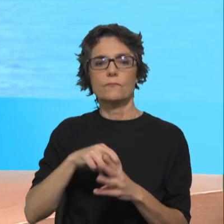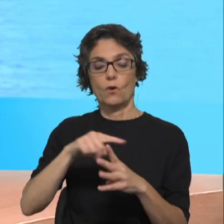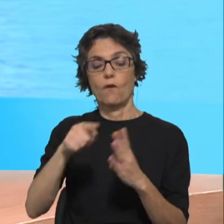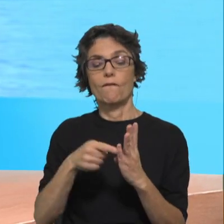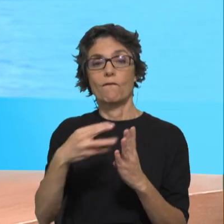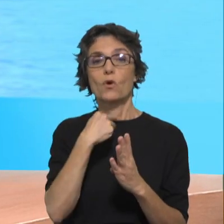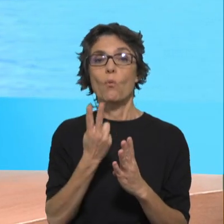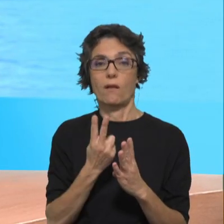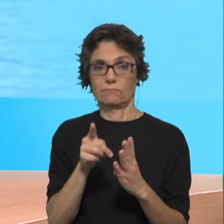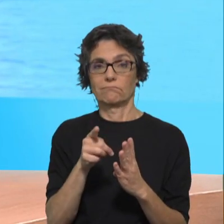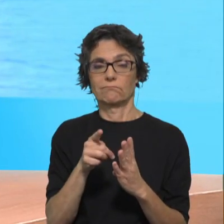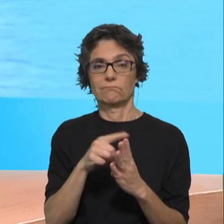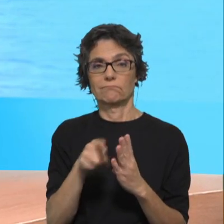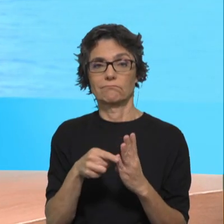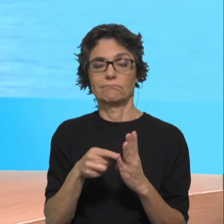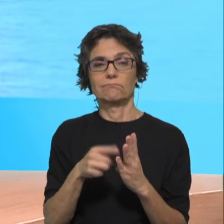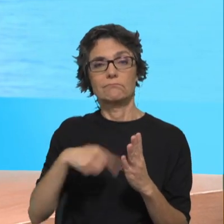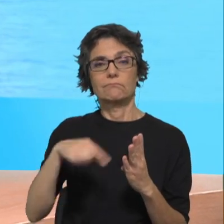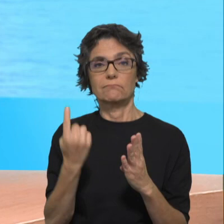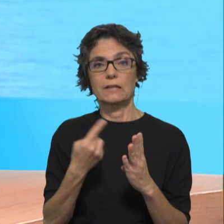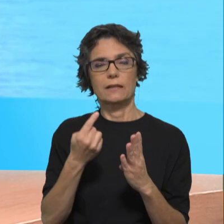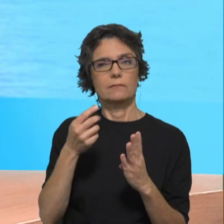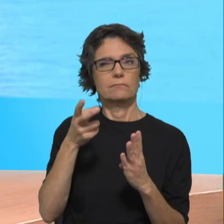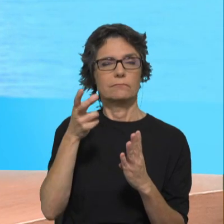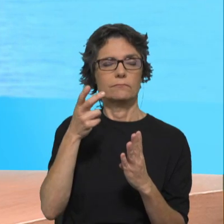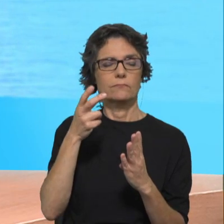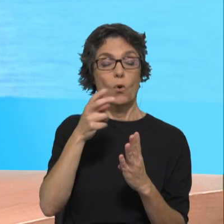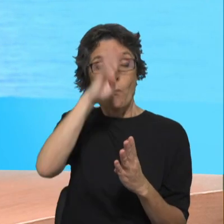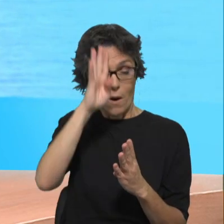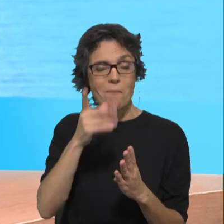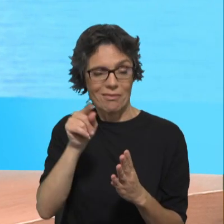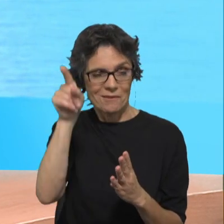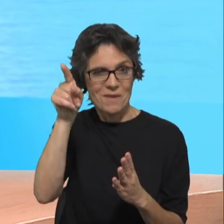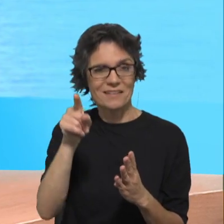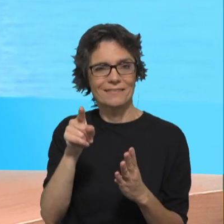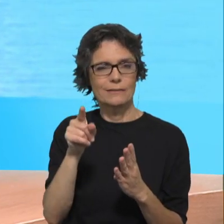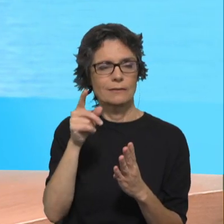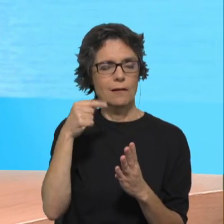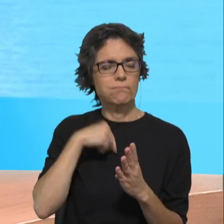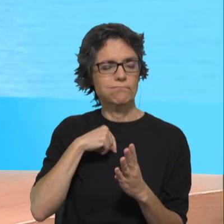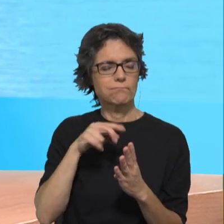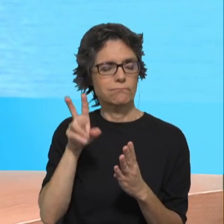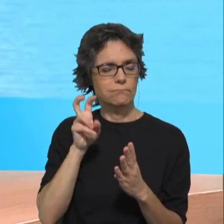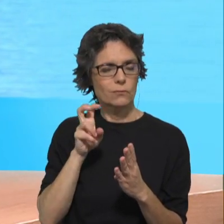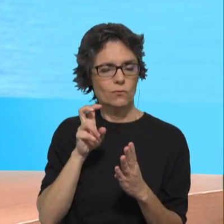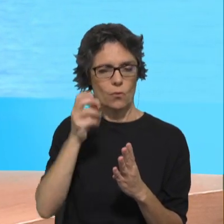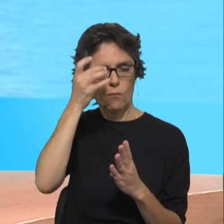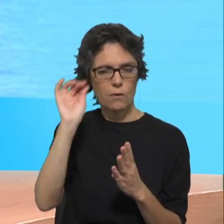e, portanto, que o Papa escutou também antes de escrever o texto e que nós devemos continuar a escutar para poder implementar as propostas da Laudato